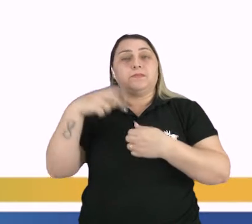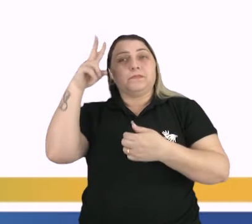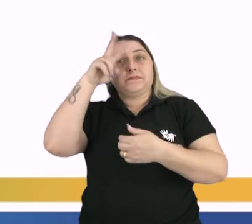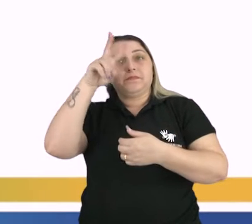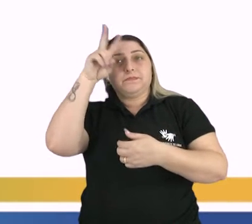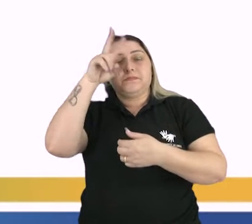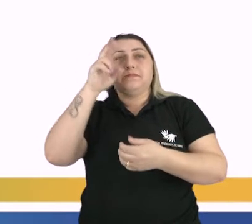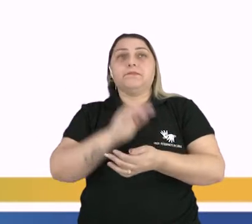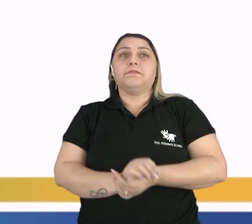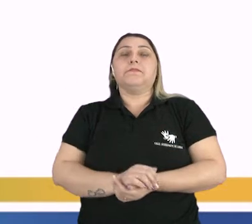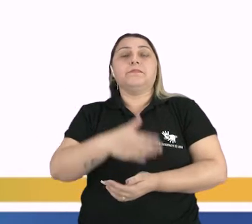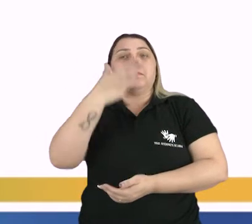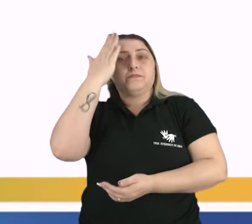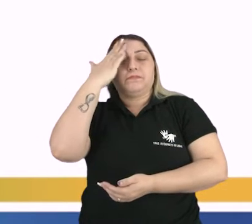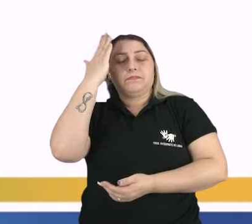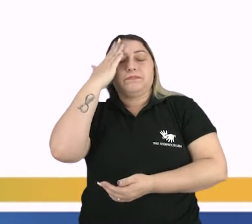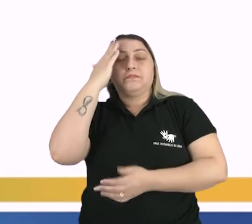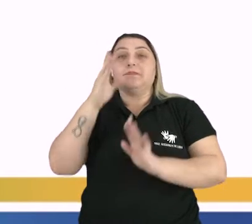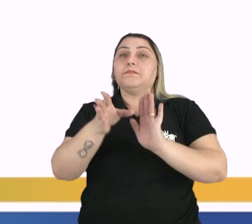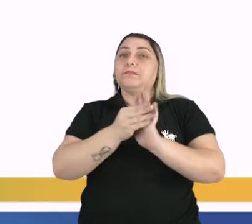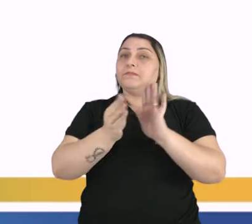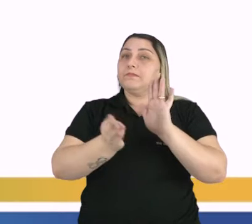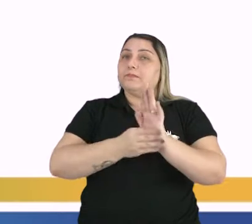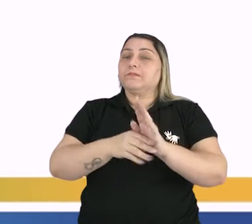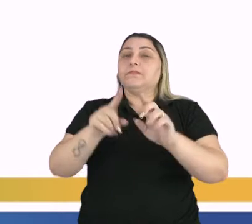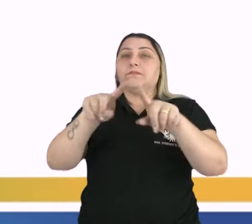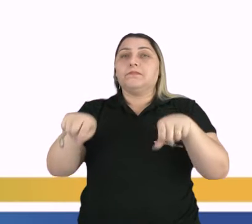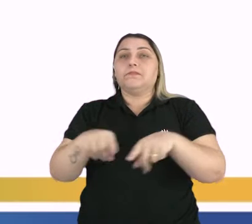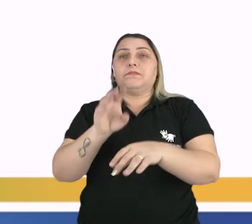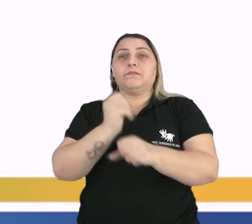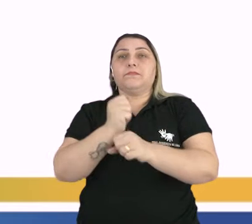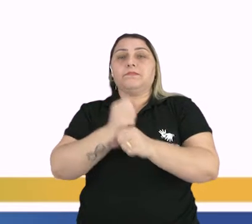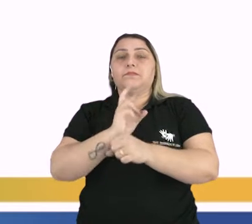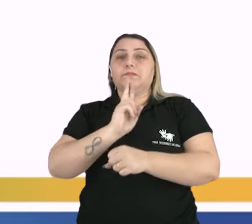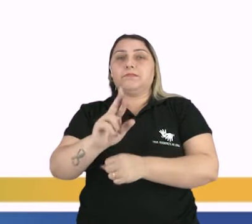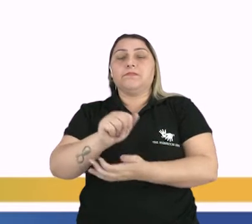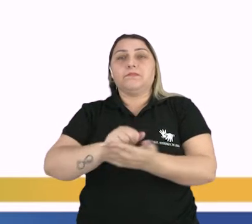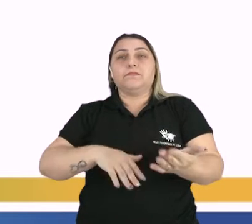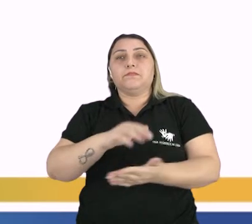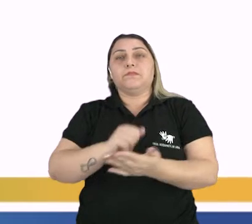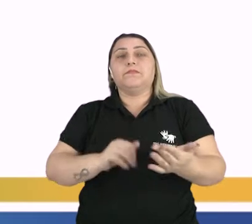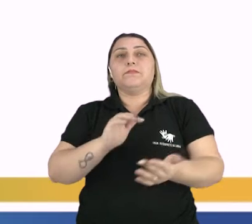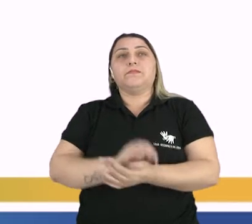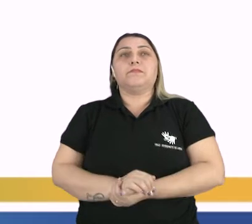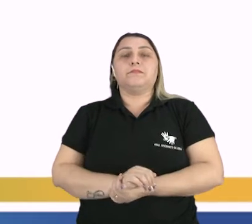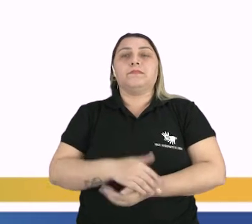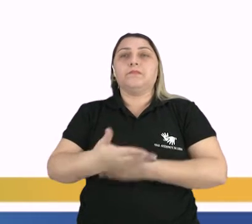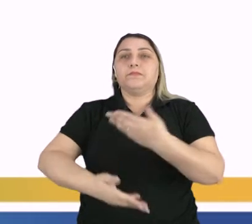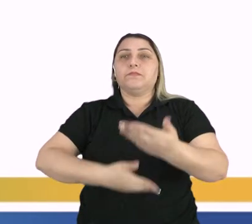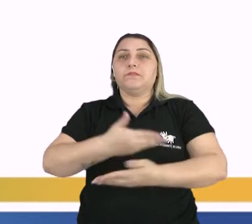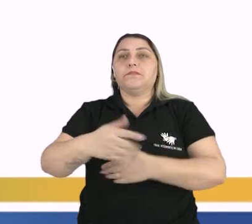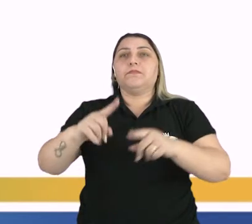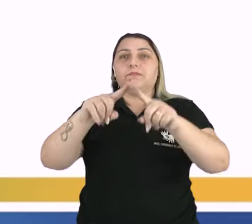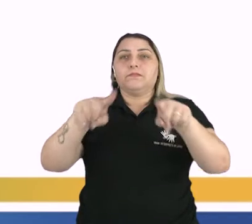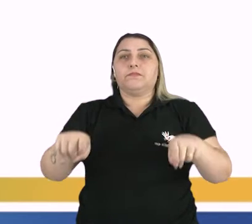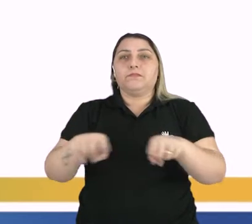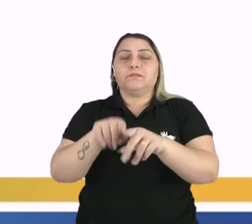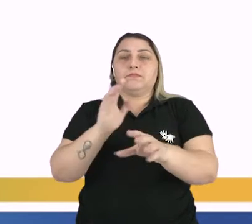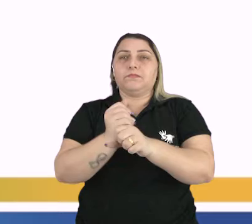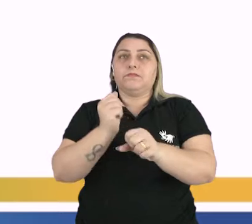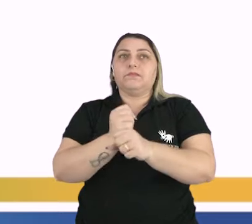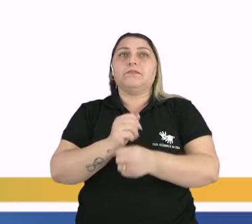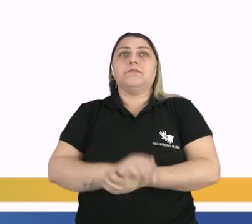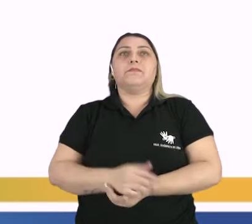lembrando aqui, são essenciais para você resolver as suas atividades envolvendo as relações trigonométricas,